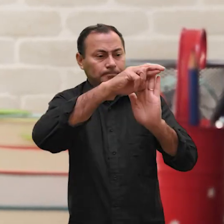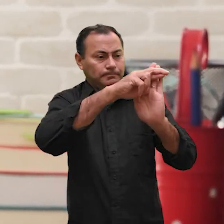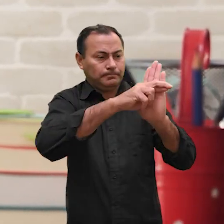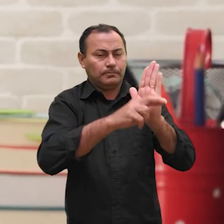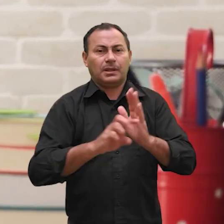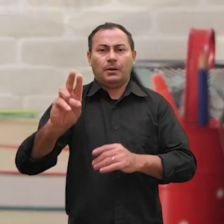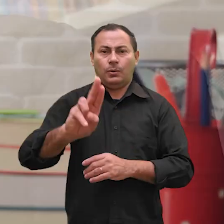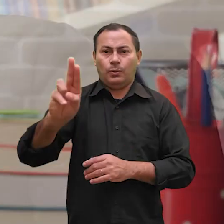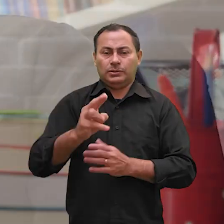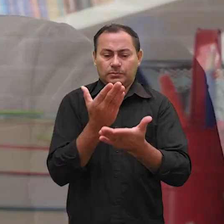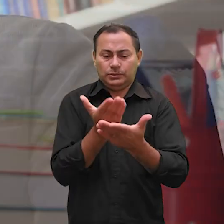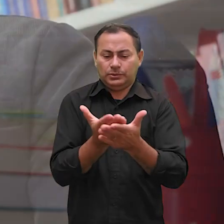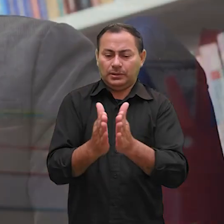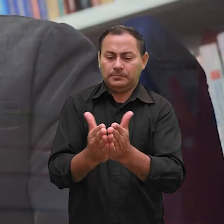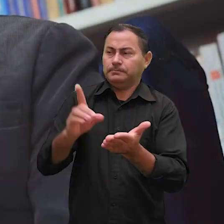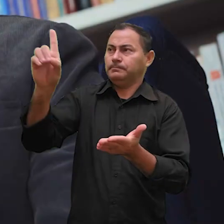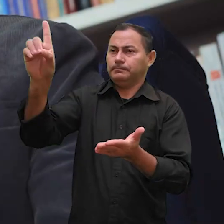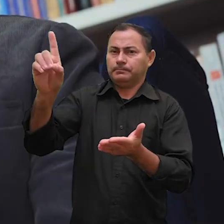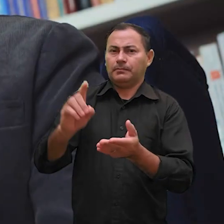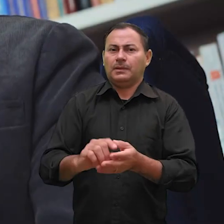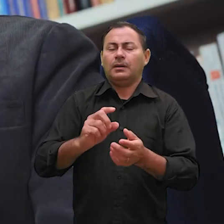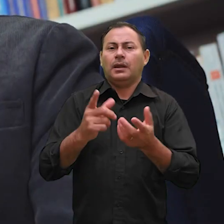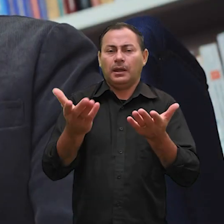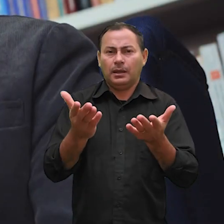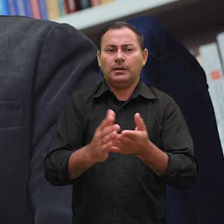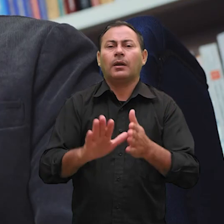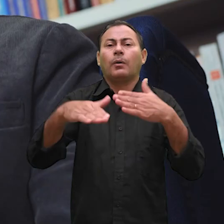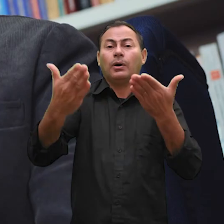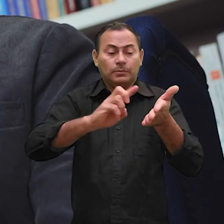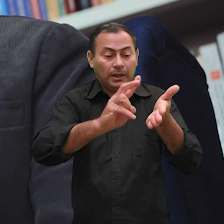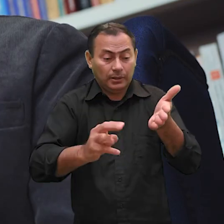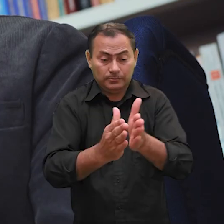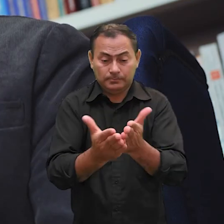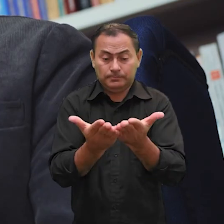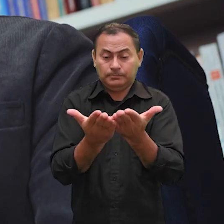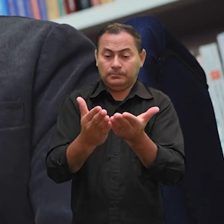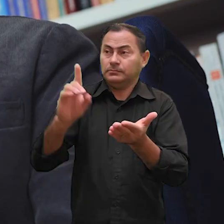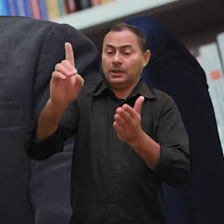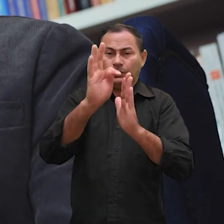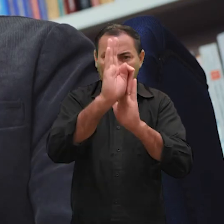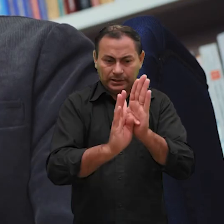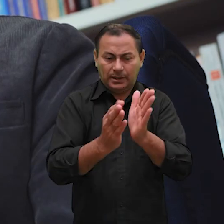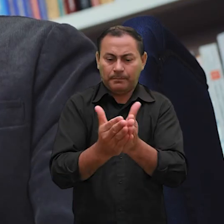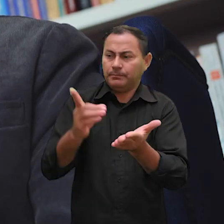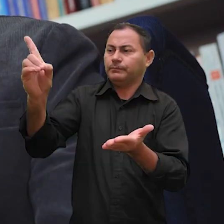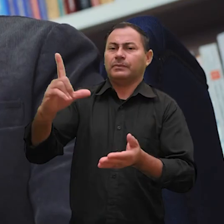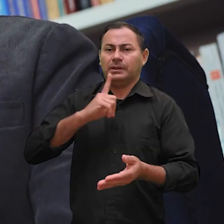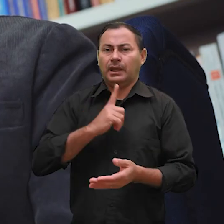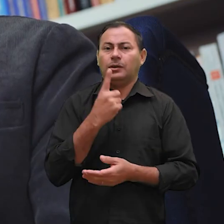algumas regrinhas a serem usadas no estudo da Bíblia. Aqui está uma. Quando você ler uma passagem das Escrituras,